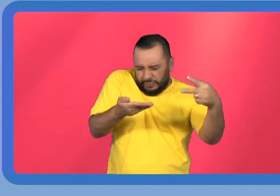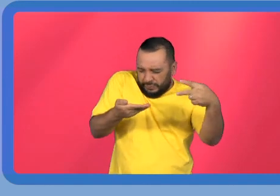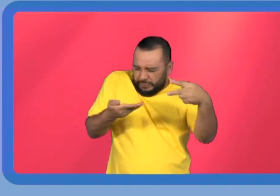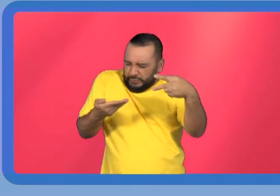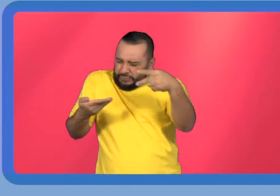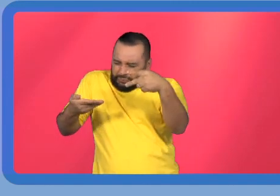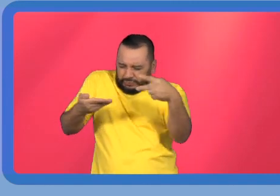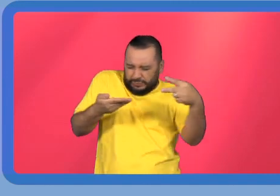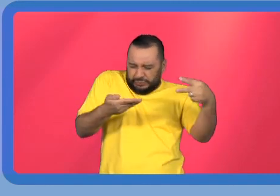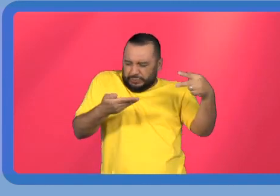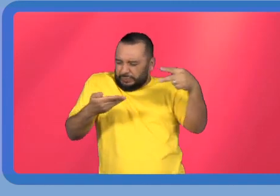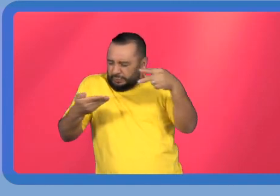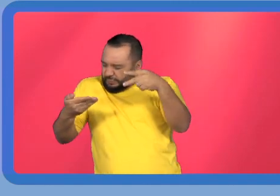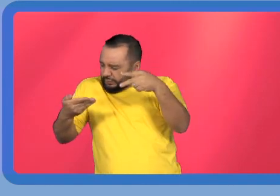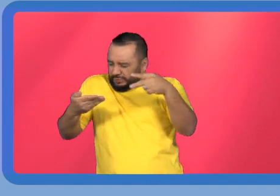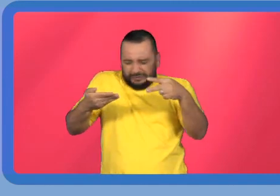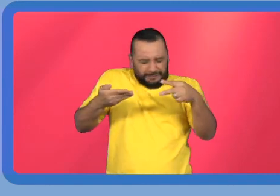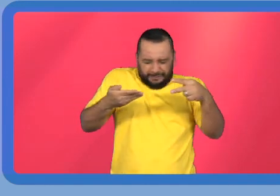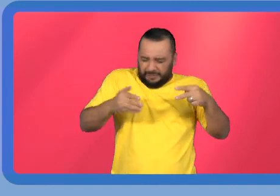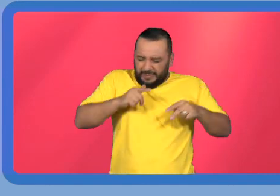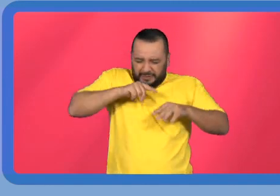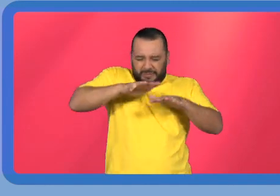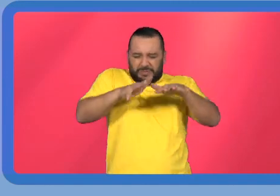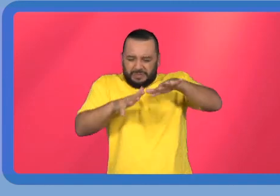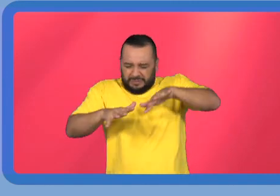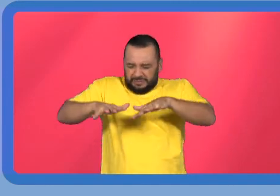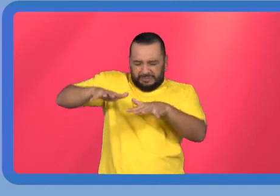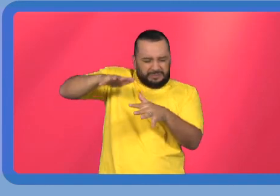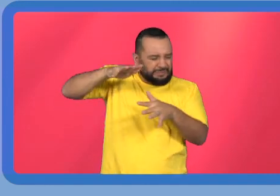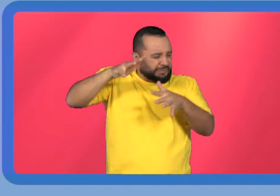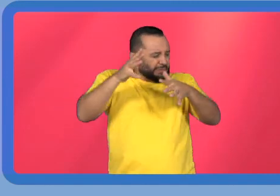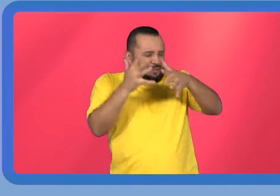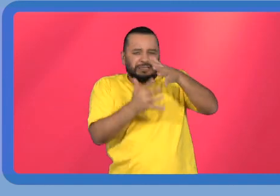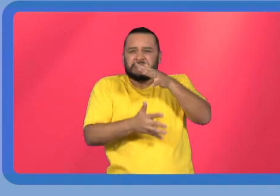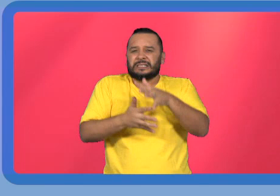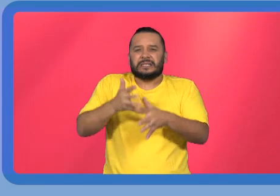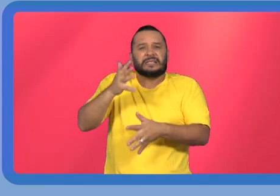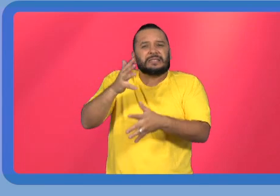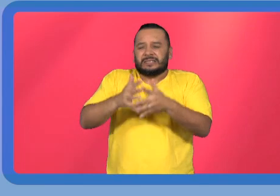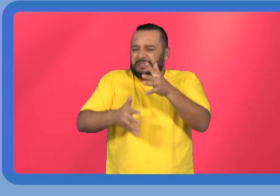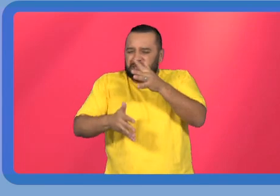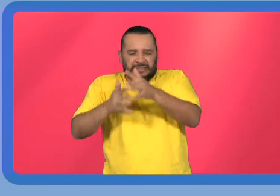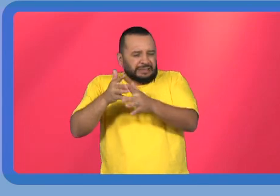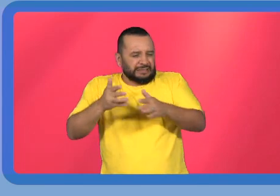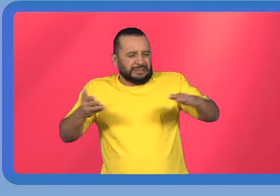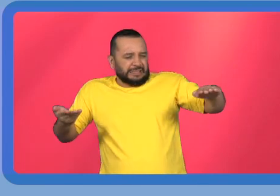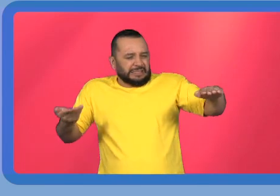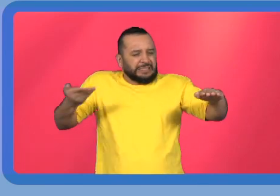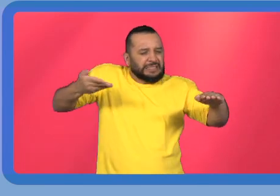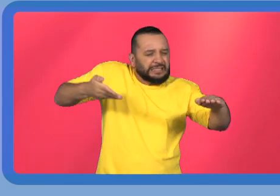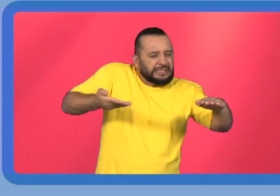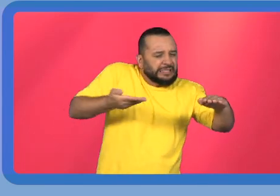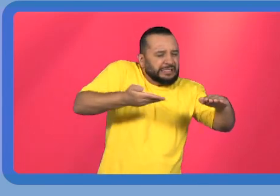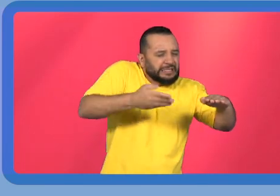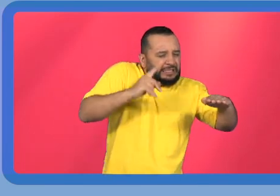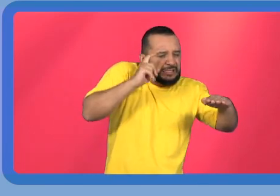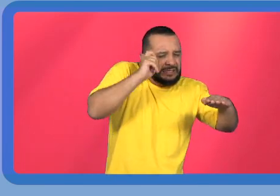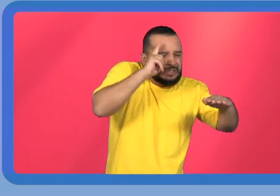É o mar que nos atrapalha para no porto